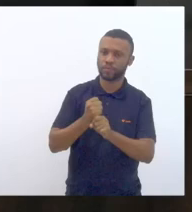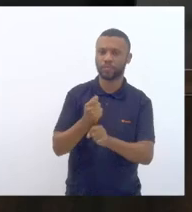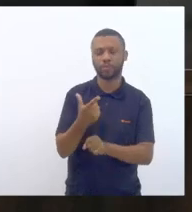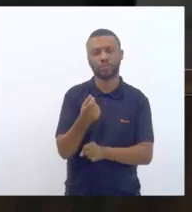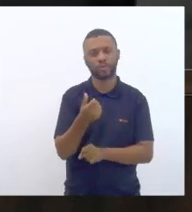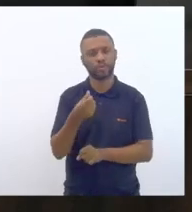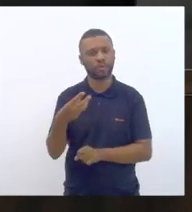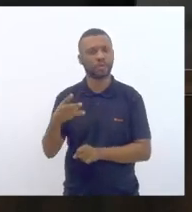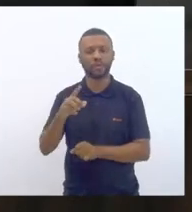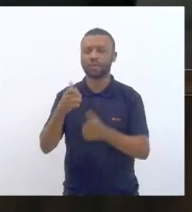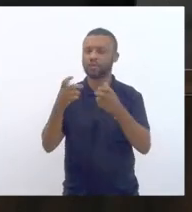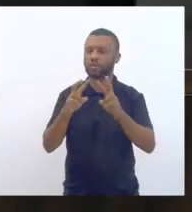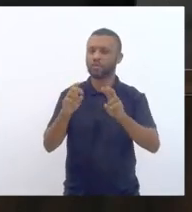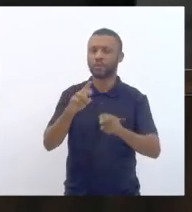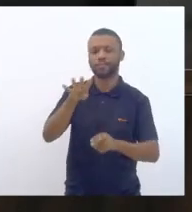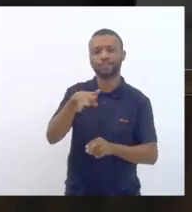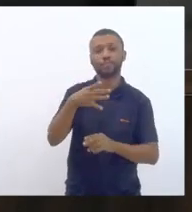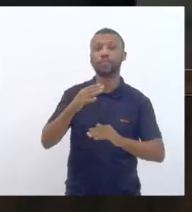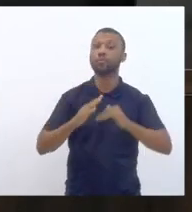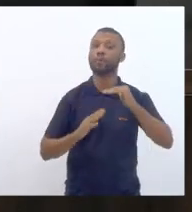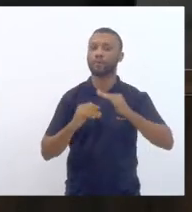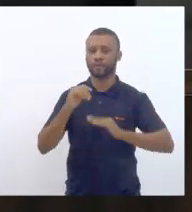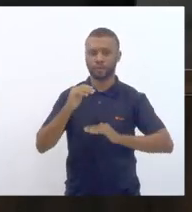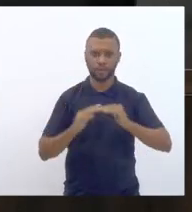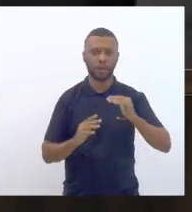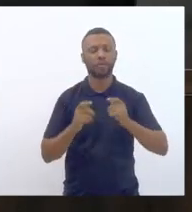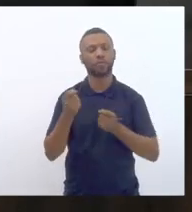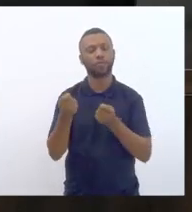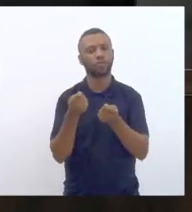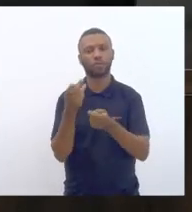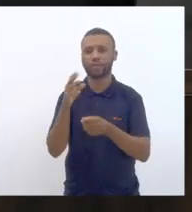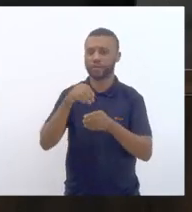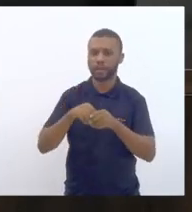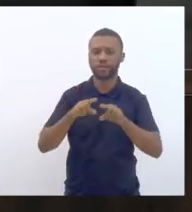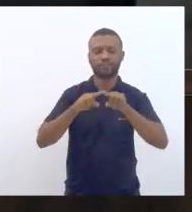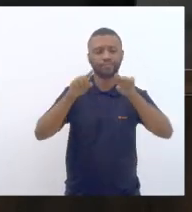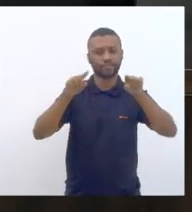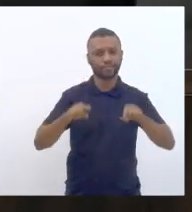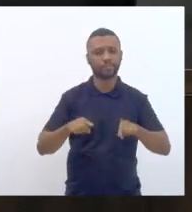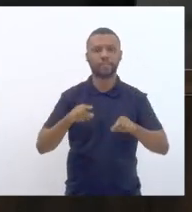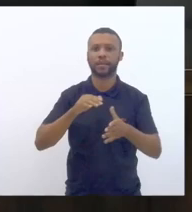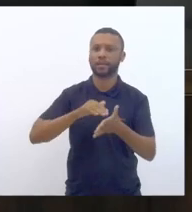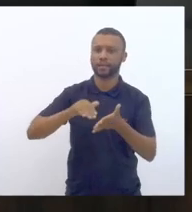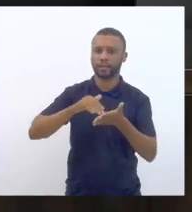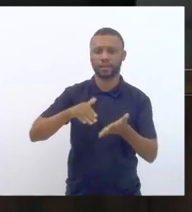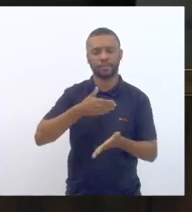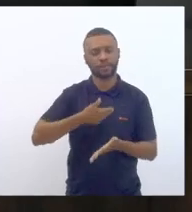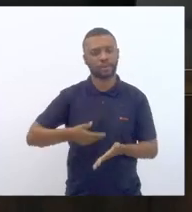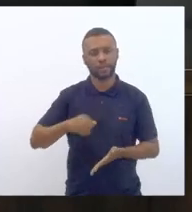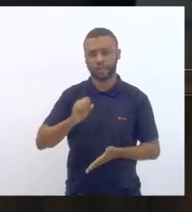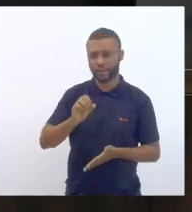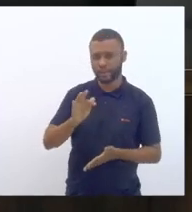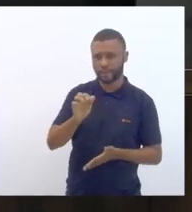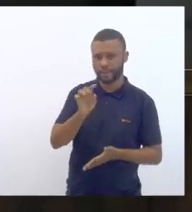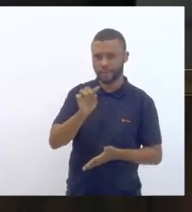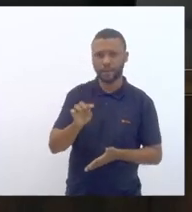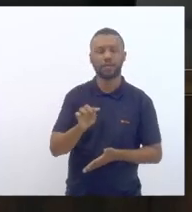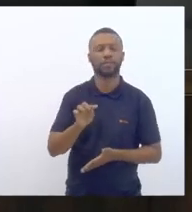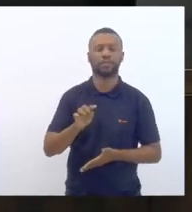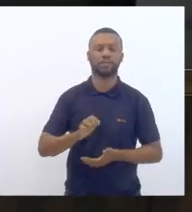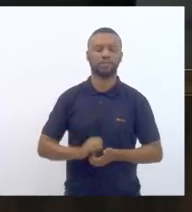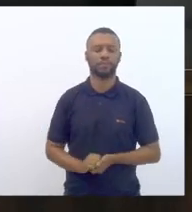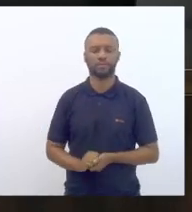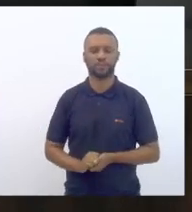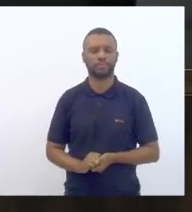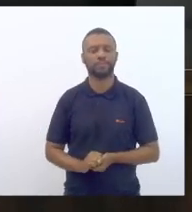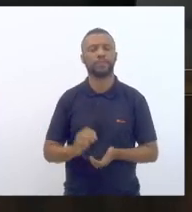e vencimentos das carreiras de controle interno do quadro pessoal permanente da Secretaria de Estado de Fazenda e outras providências, pendente de